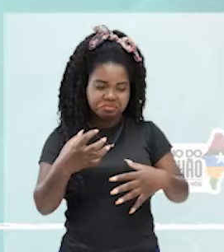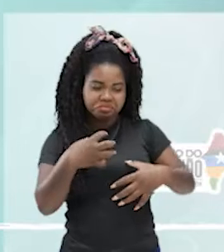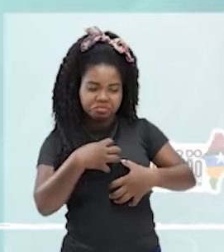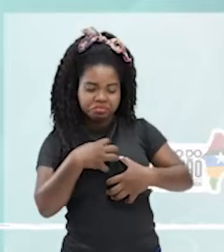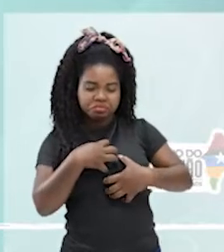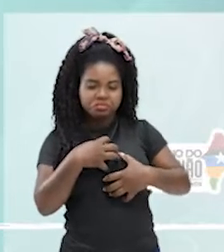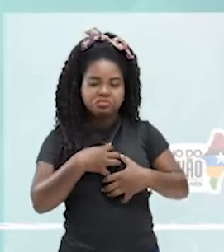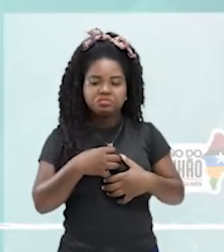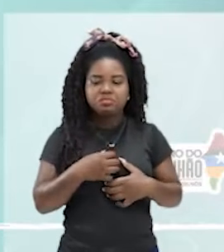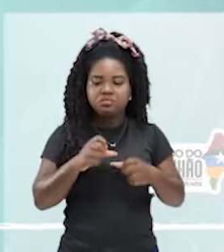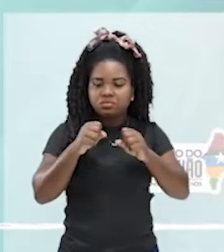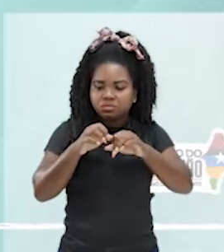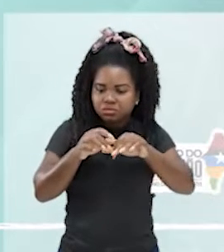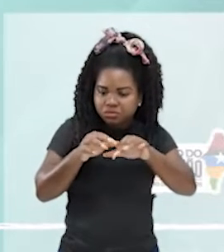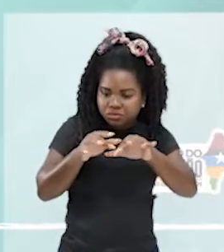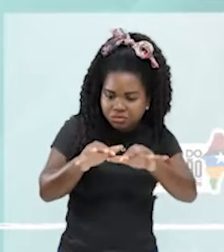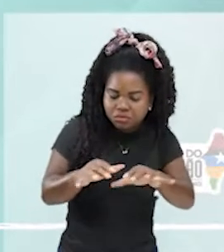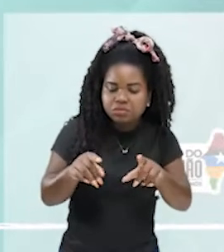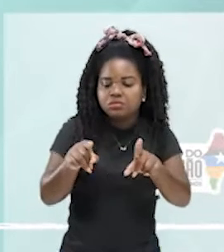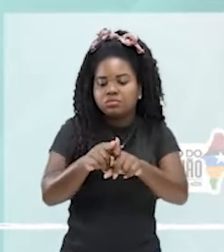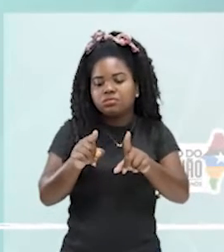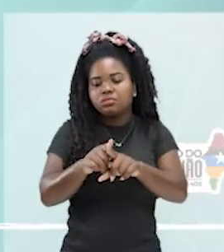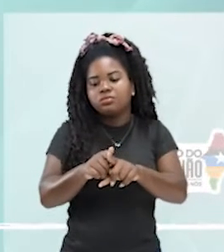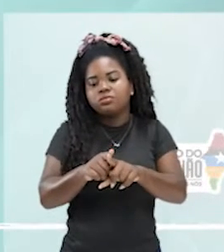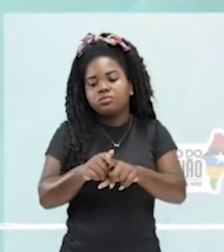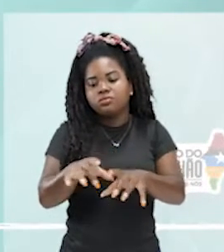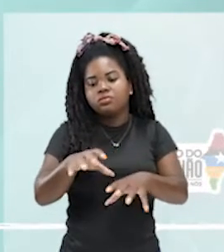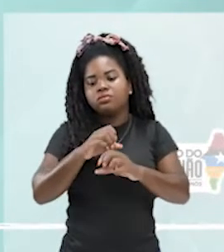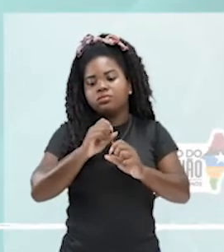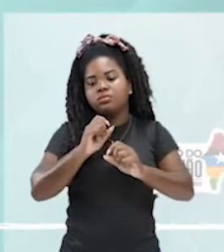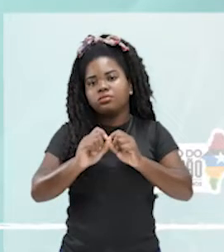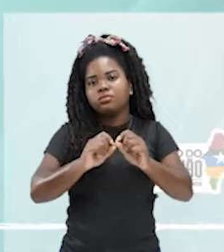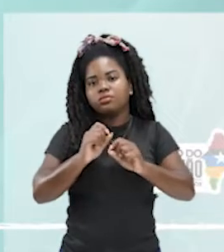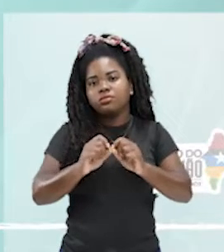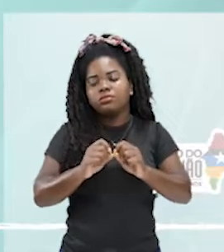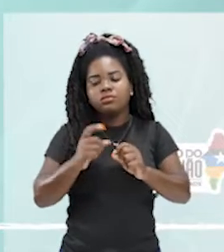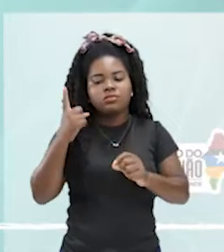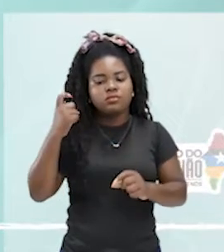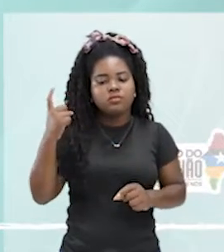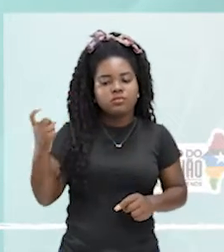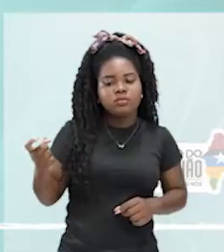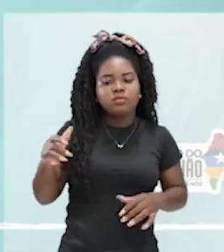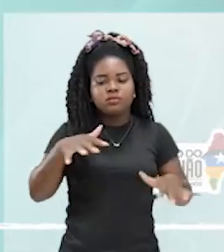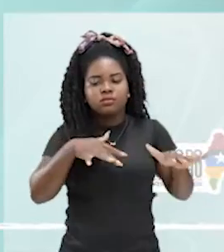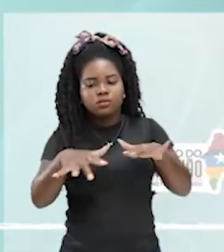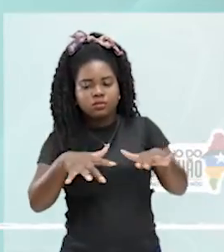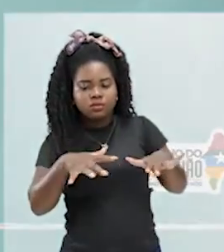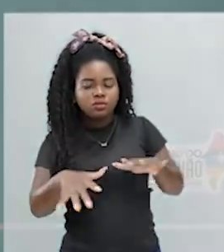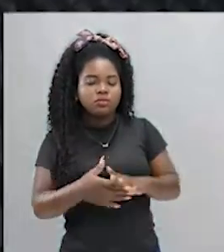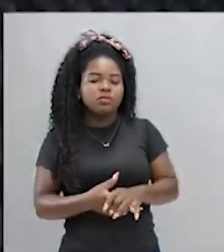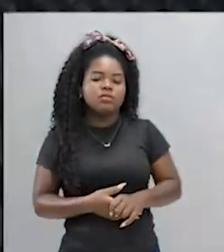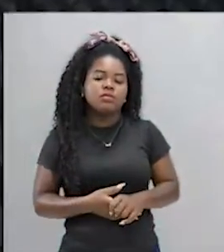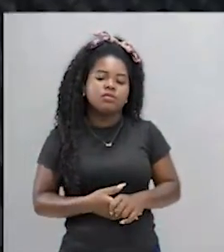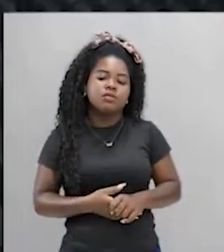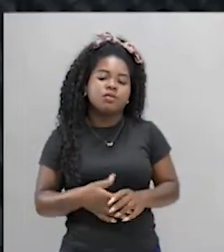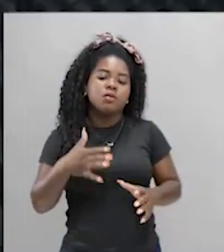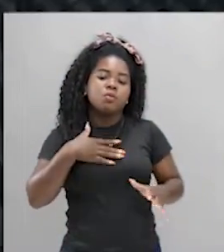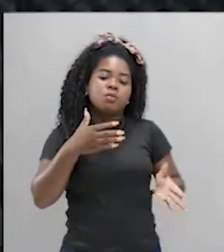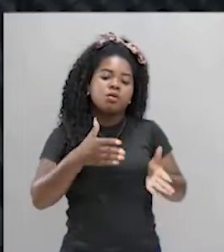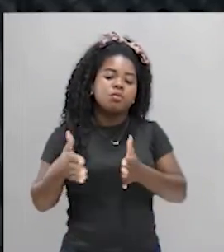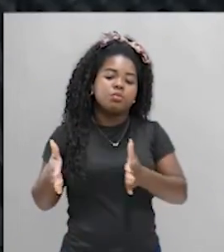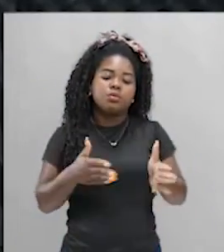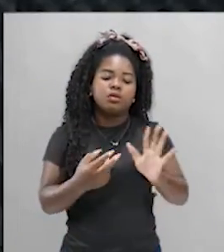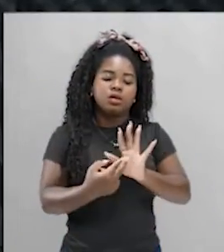sentir, eu vou transmitir, eu vou externar com sons, movimentos, o meu processo